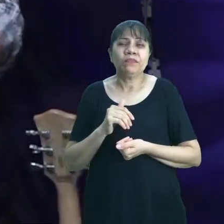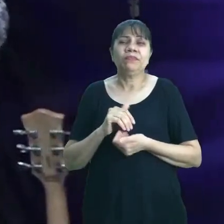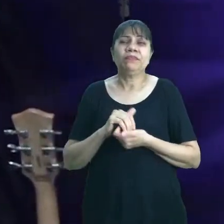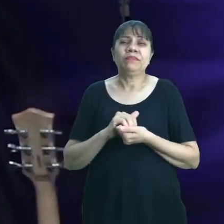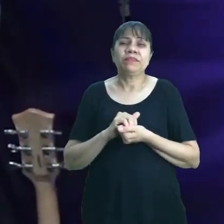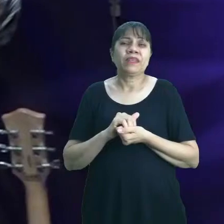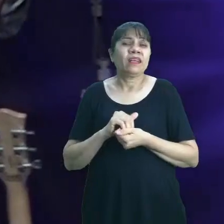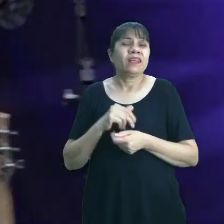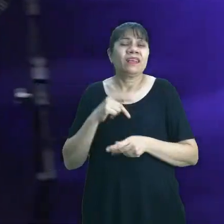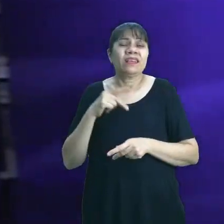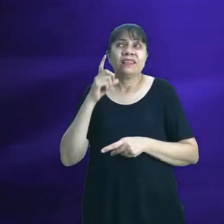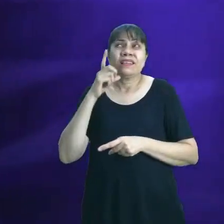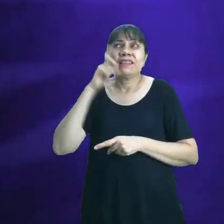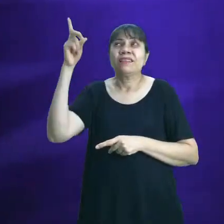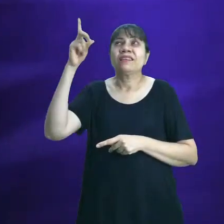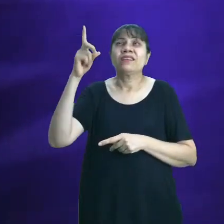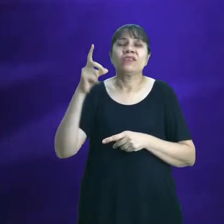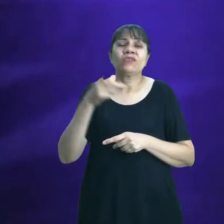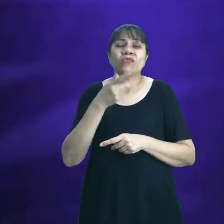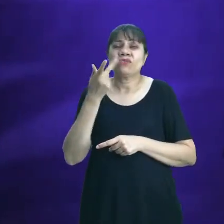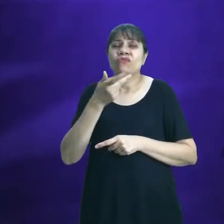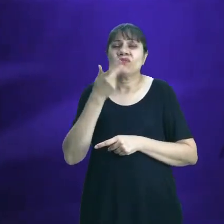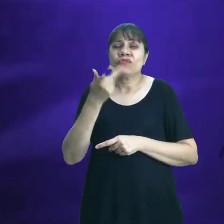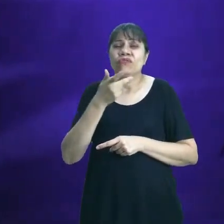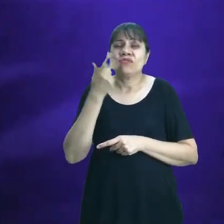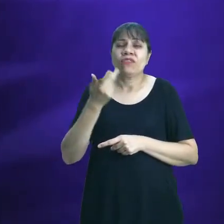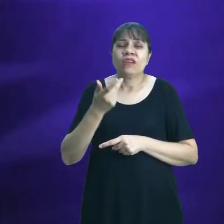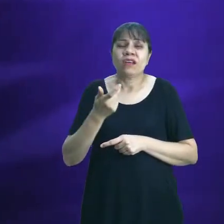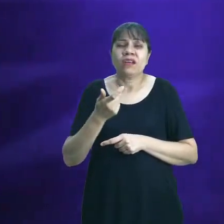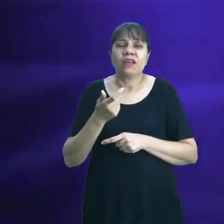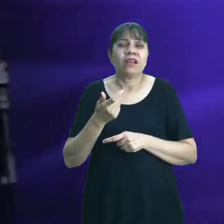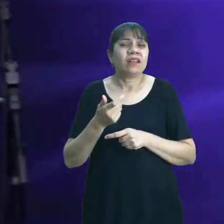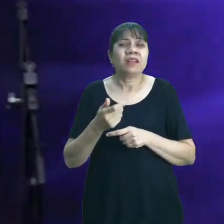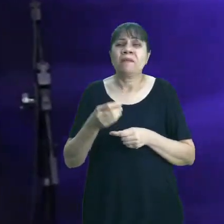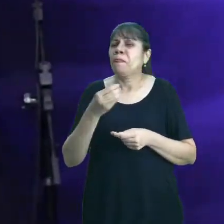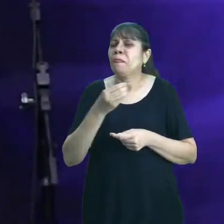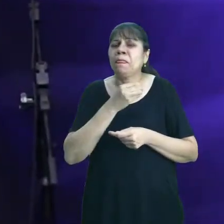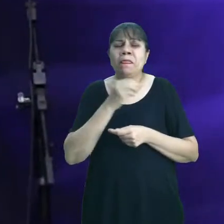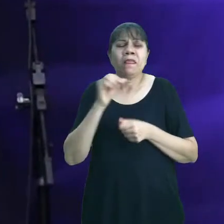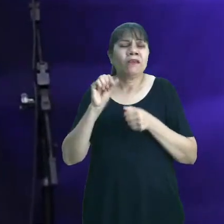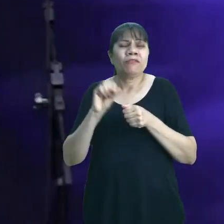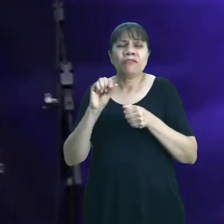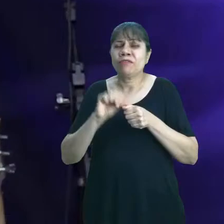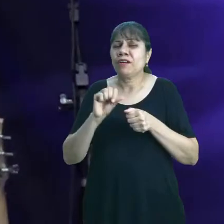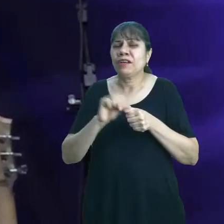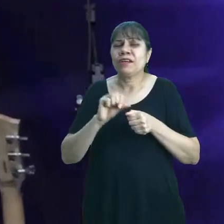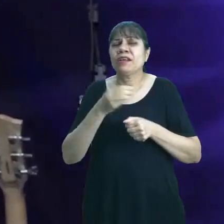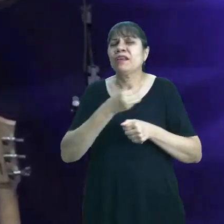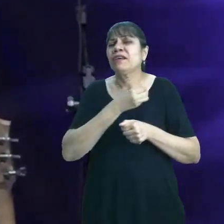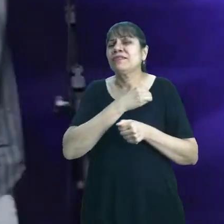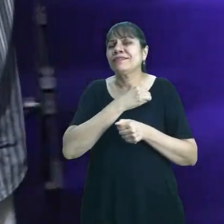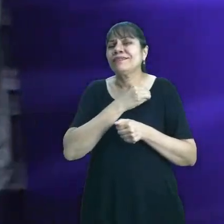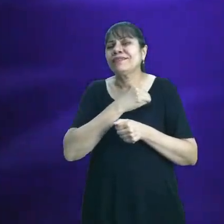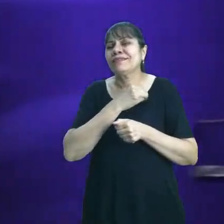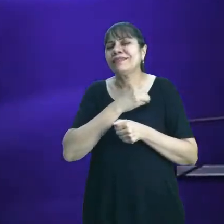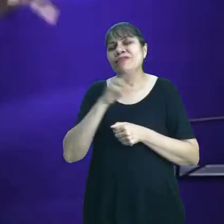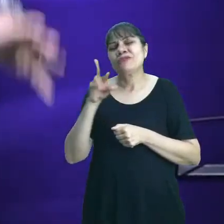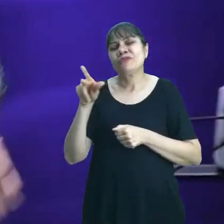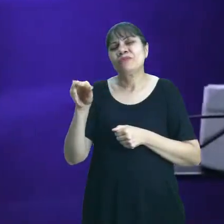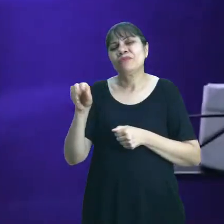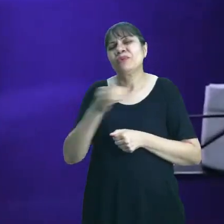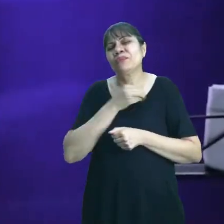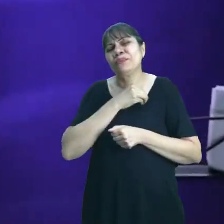Deus fala, não defraude o seu próximo, lá no livro de 1 Tessalonicenses. Sabe o que está dizendo com isso?